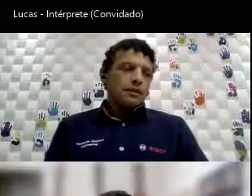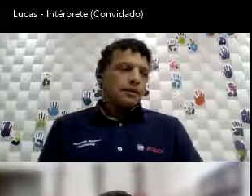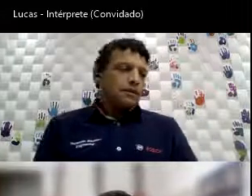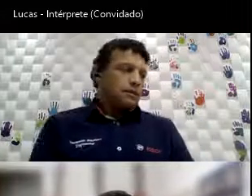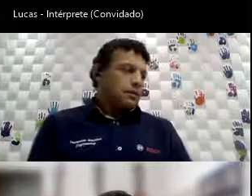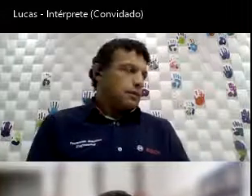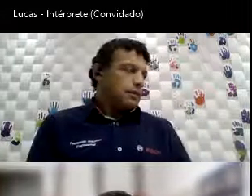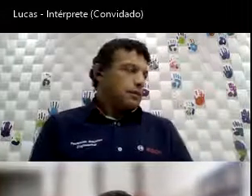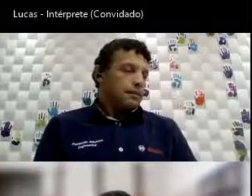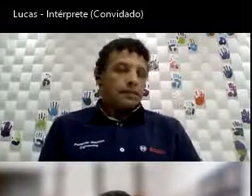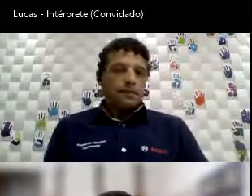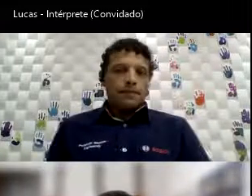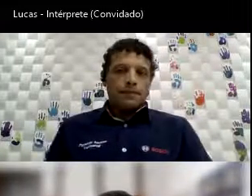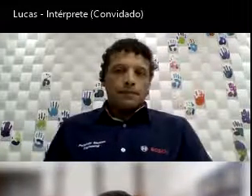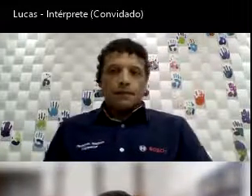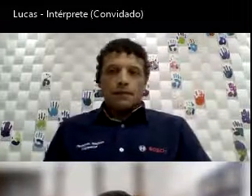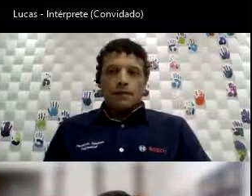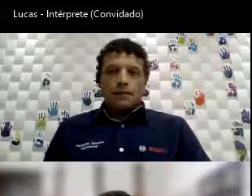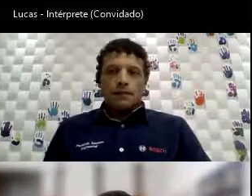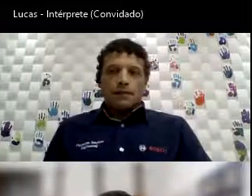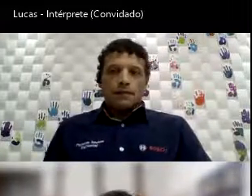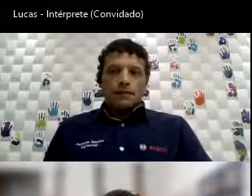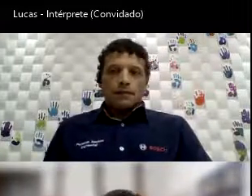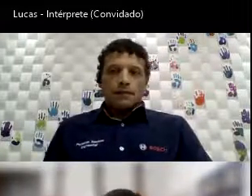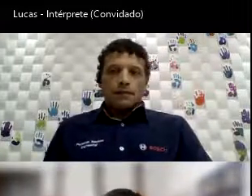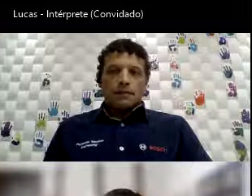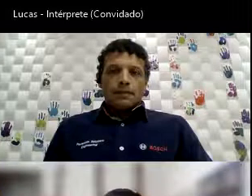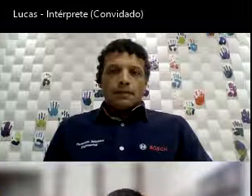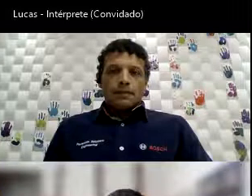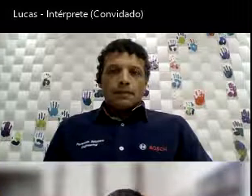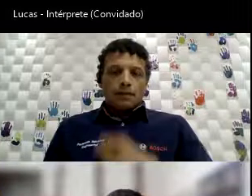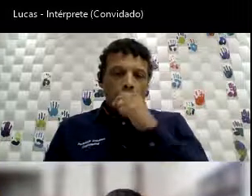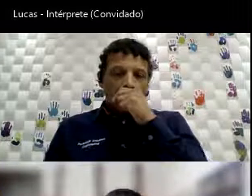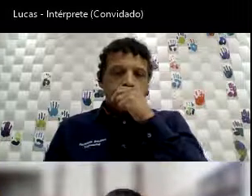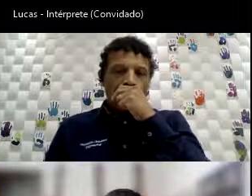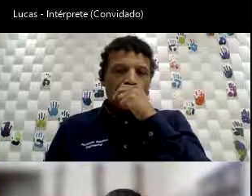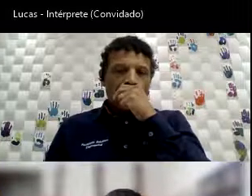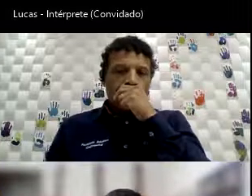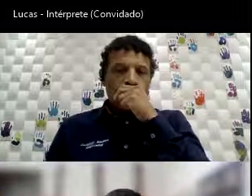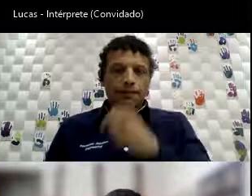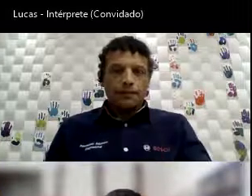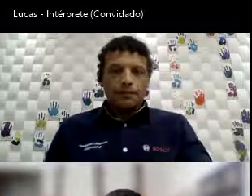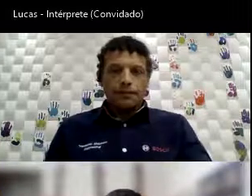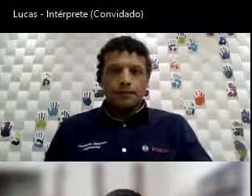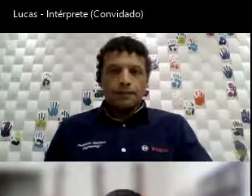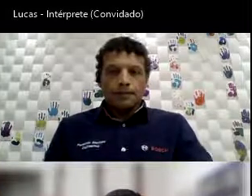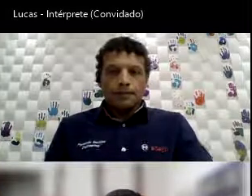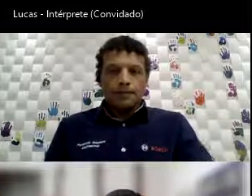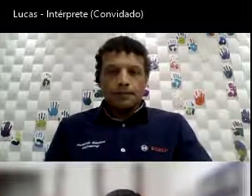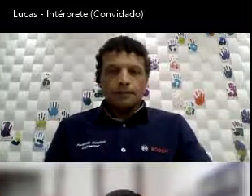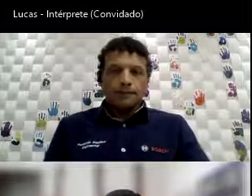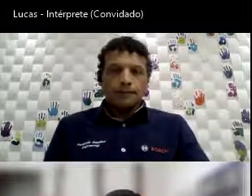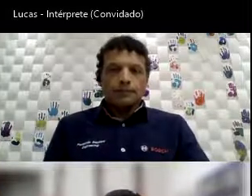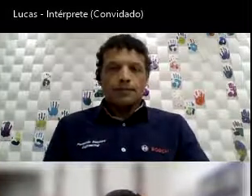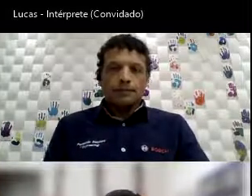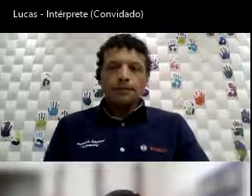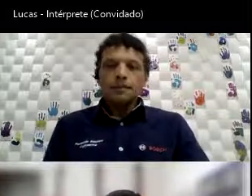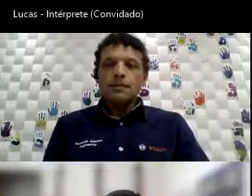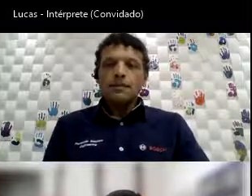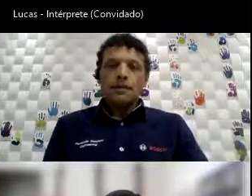Então, reforçando, né, que a gente está dando sequência a essa temática. E também a gente tem outras duas temáticas que estão